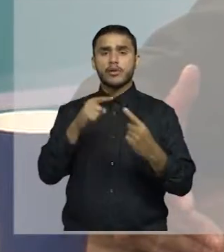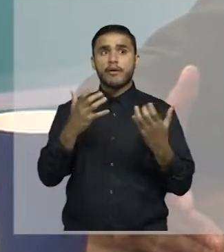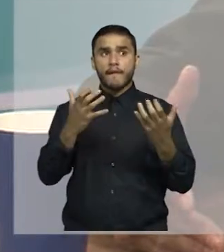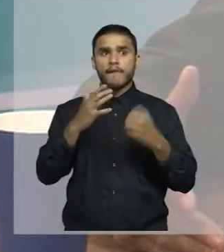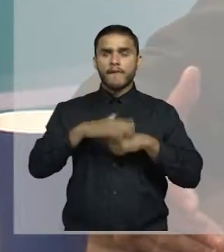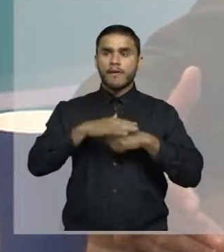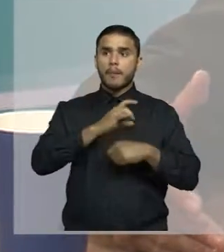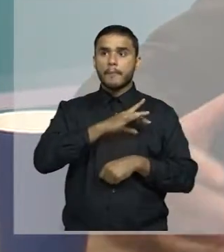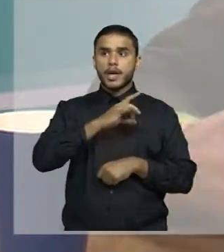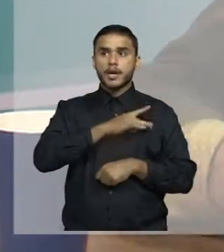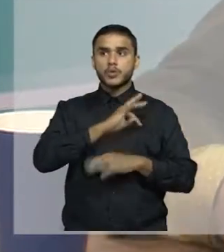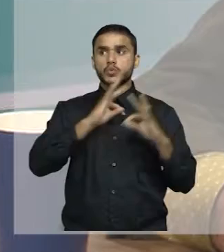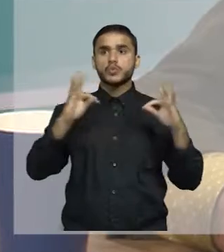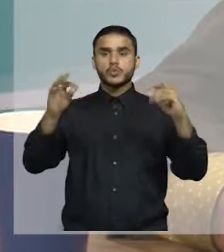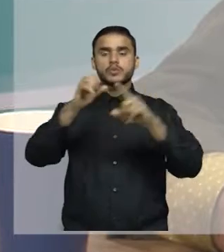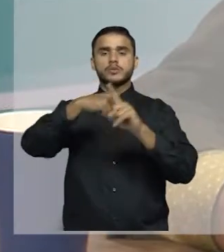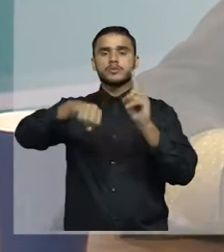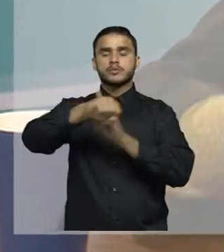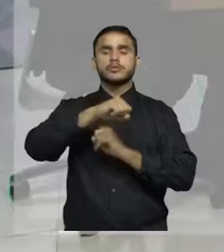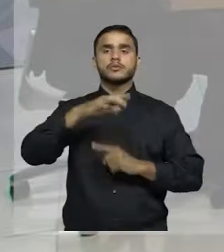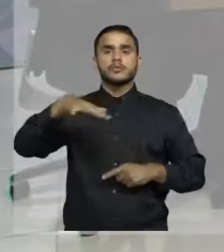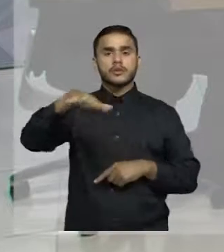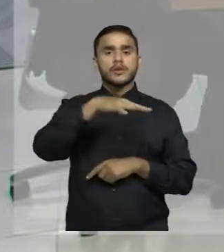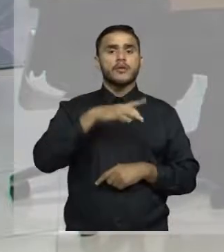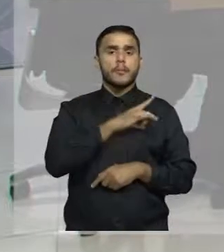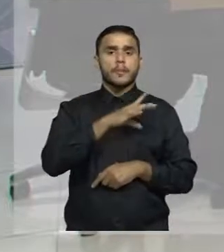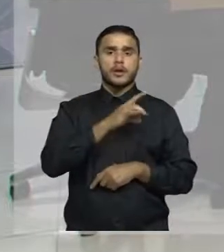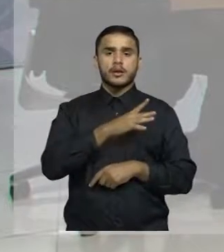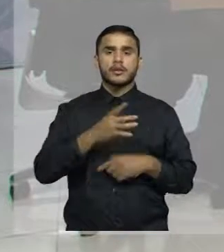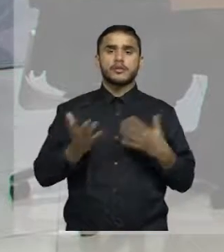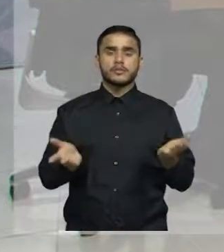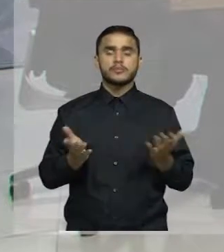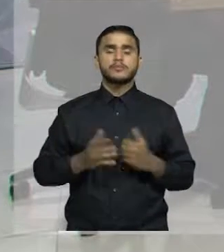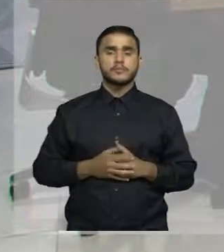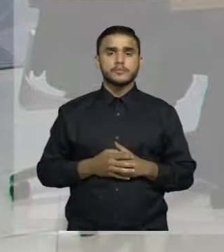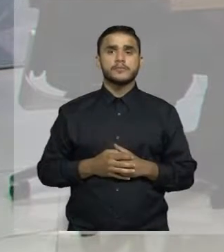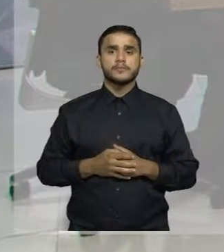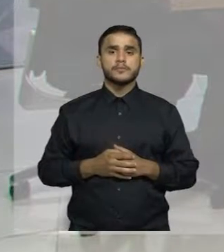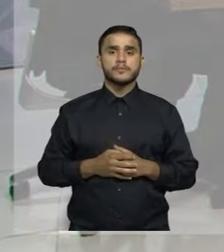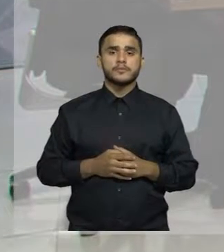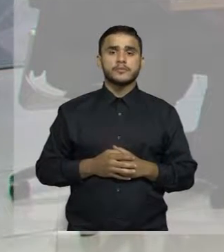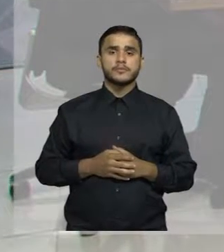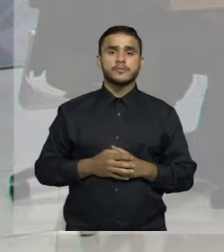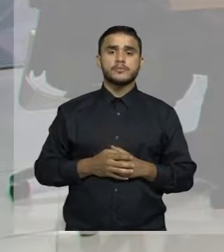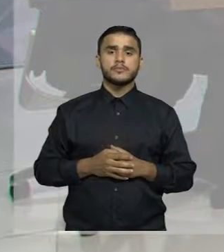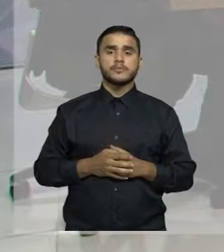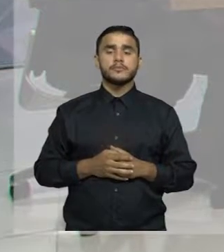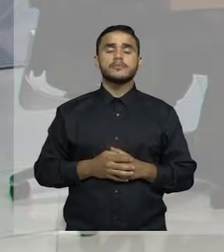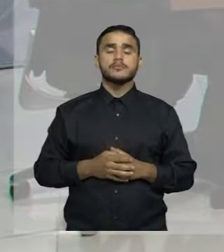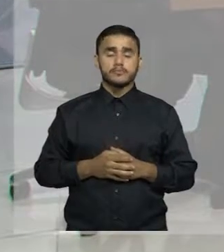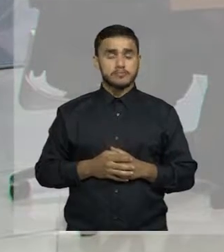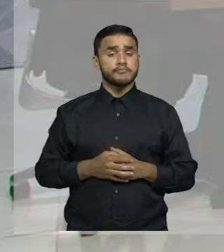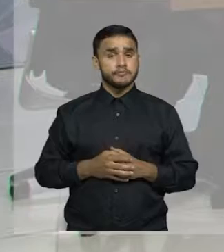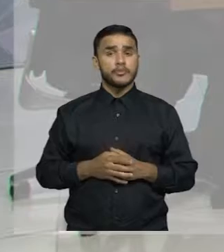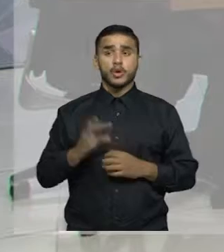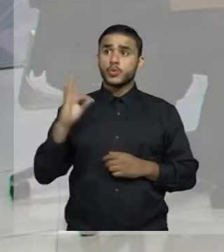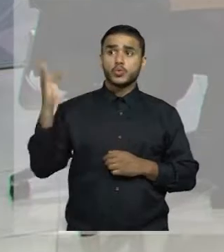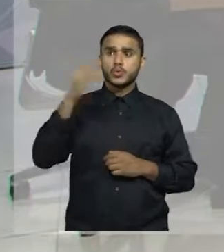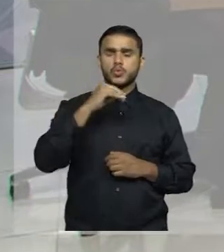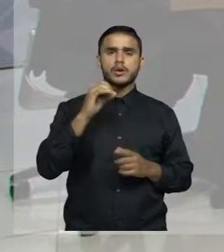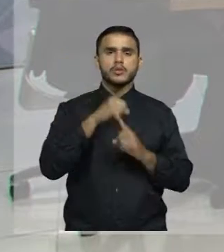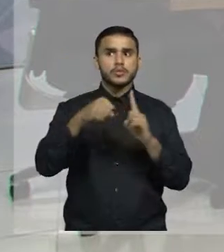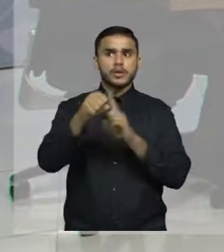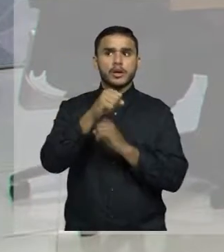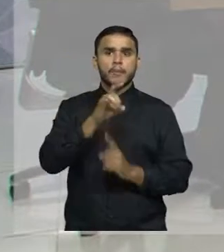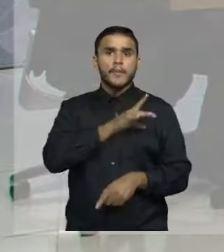finalidade é terrorista. A finalidade é intimidar a sociedade. É intimidar a sociedade. O terrorismo se pode explicar dessa maneira.